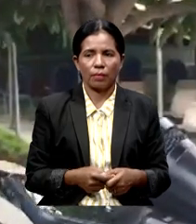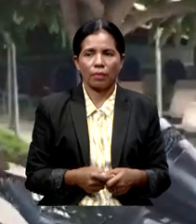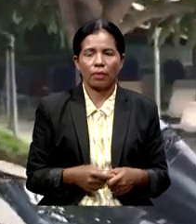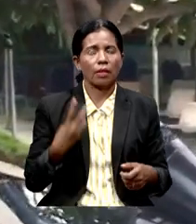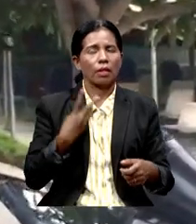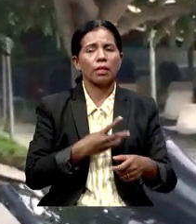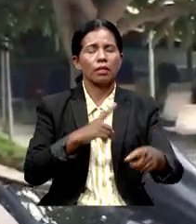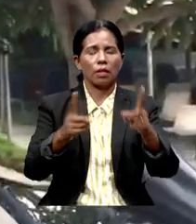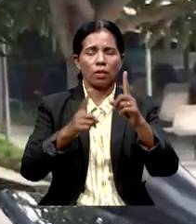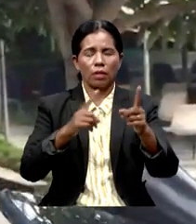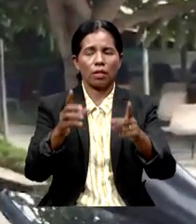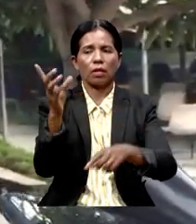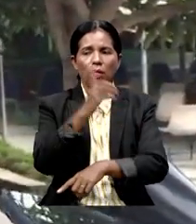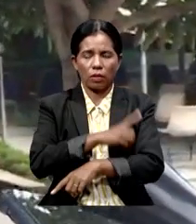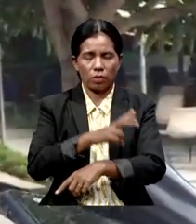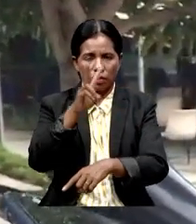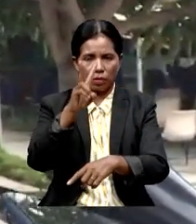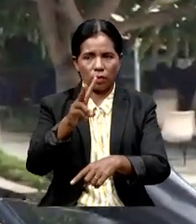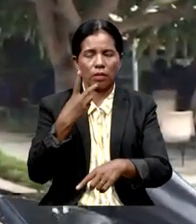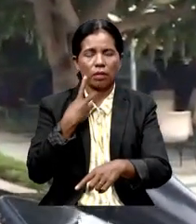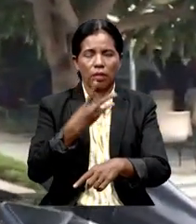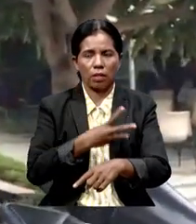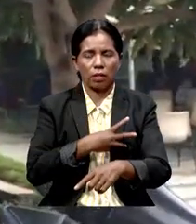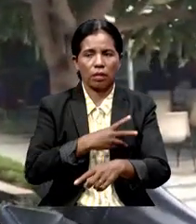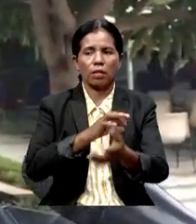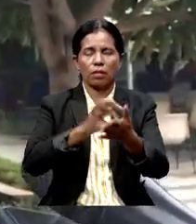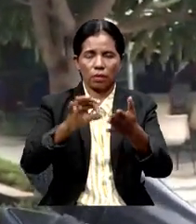ba mai loro rua ni ne larane ita konta ba